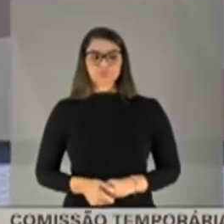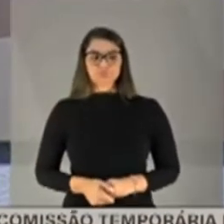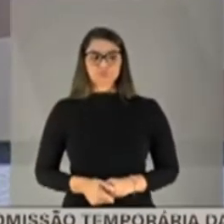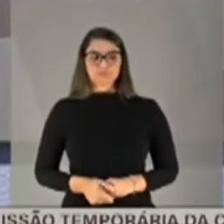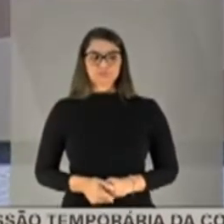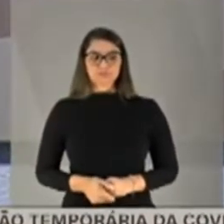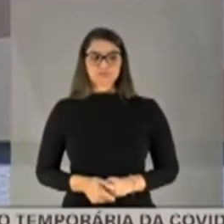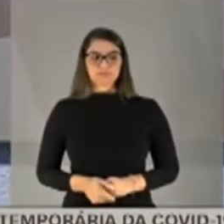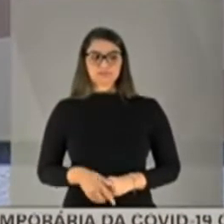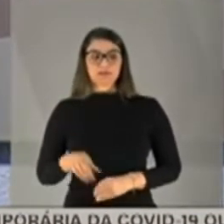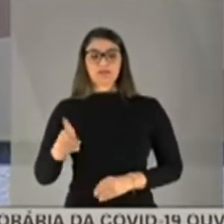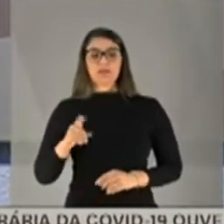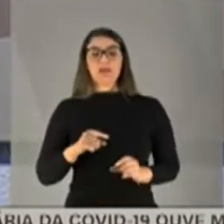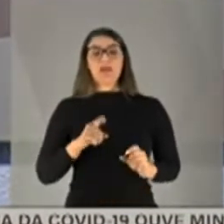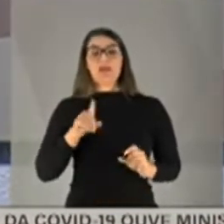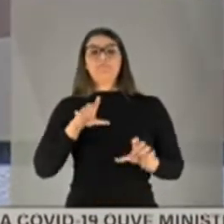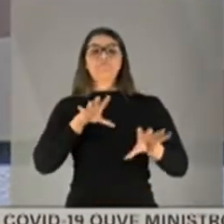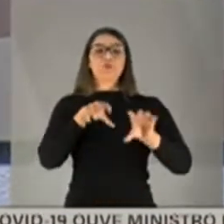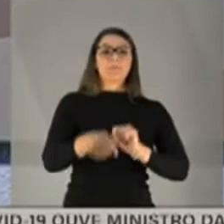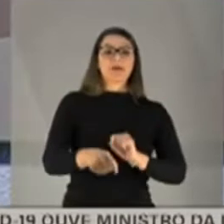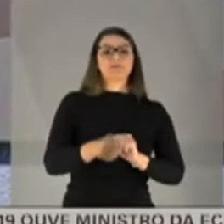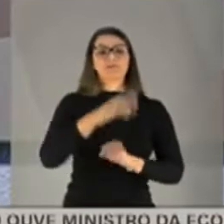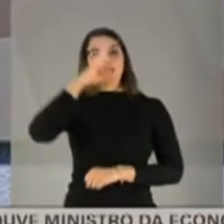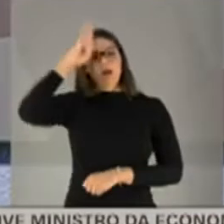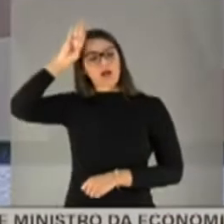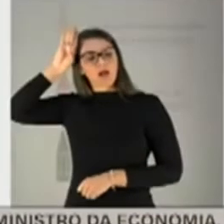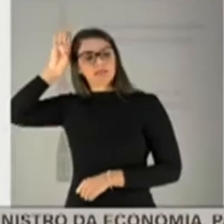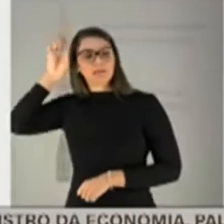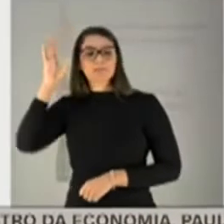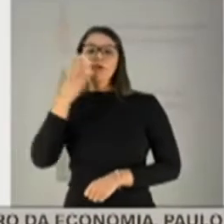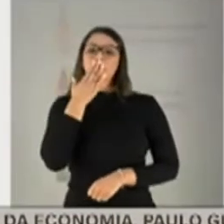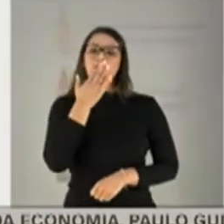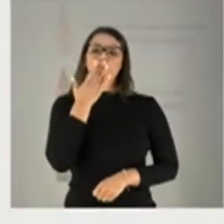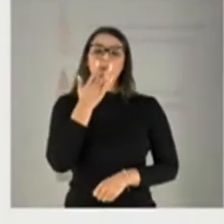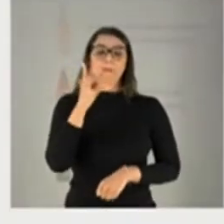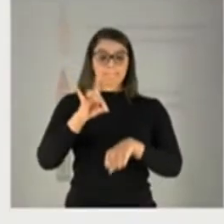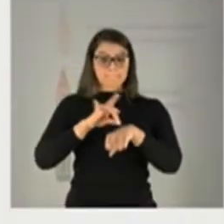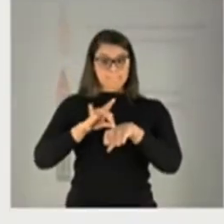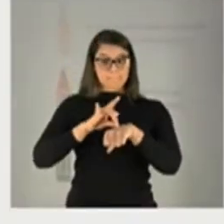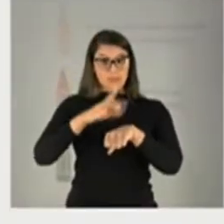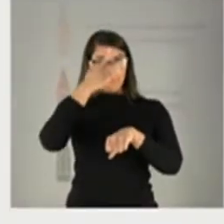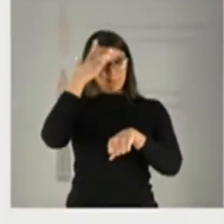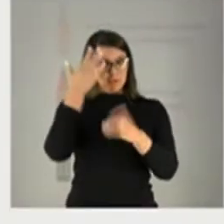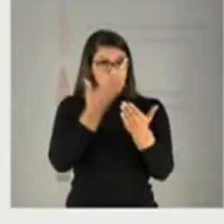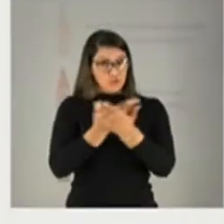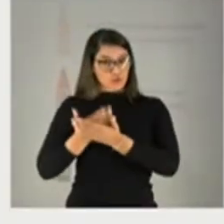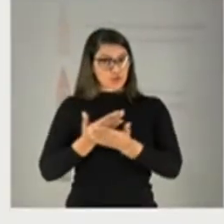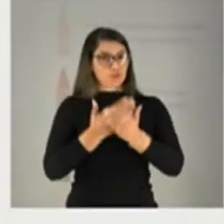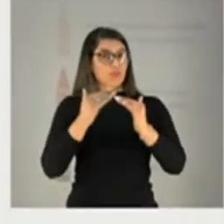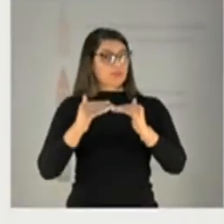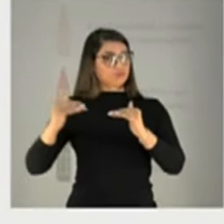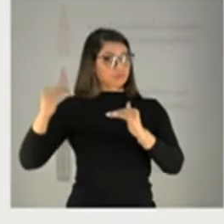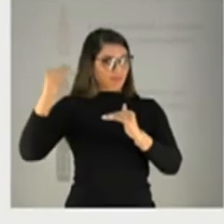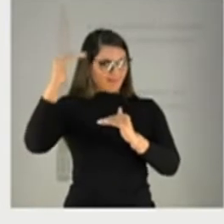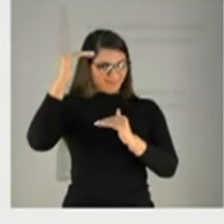Aqui é pelo grau de instrução. Pelo grau de instrução, em preto, estão as pessoas com um grau mais alto de instrução,